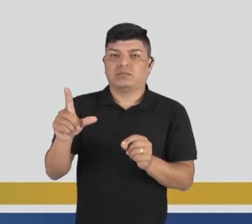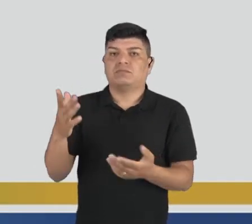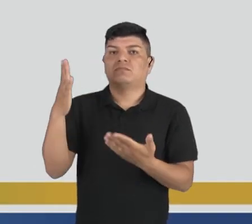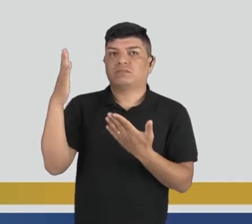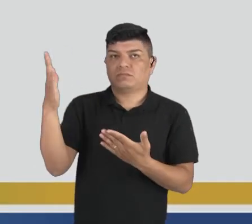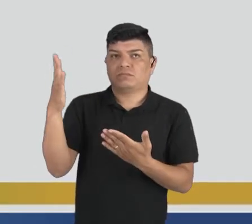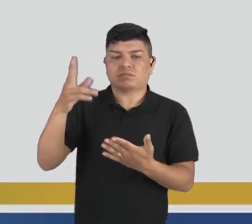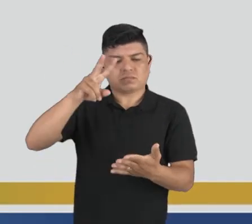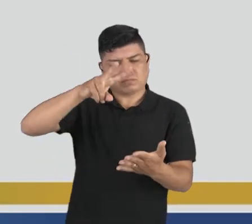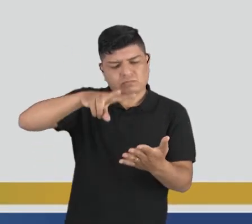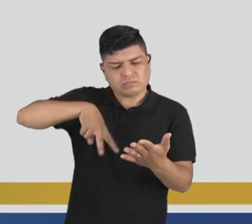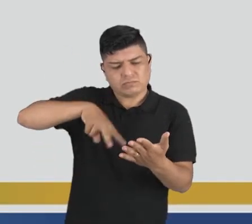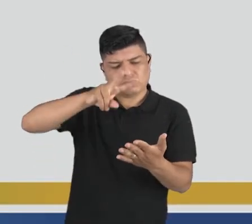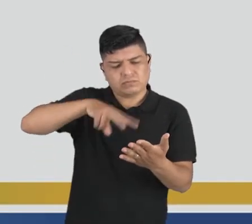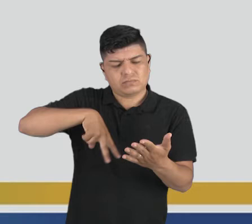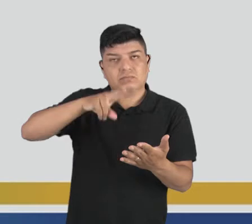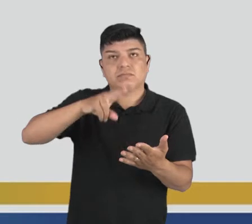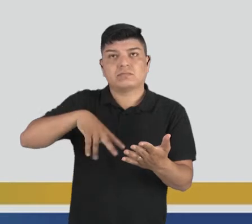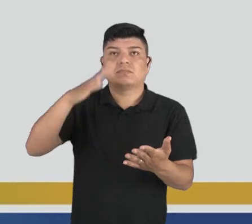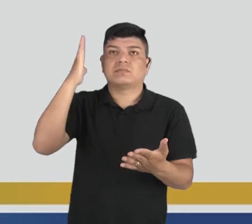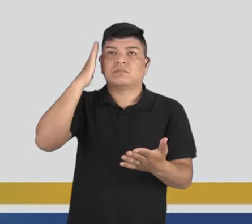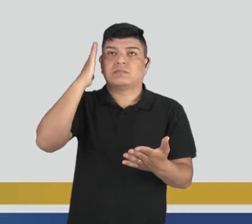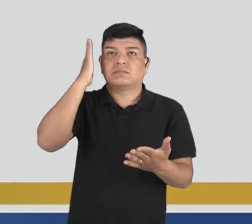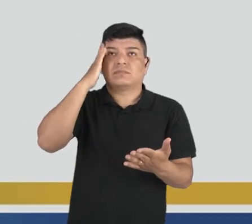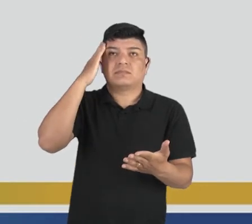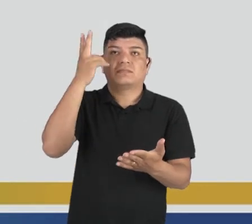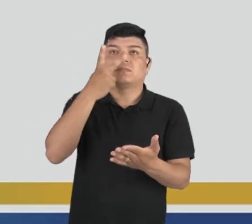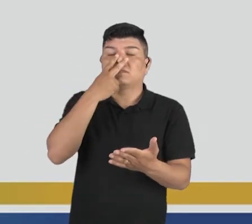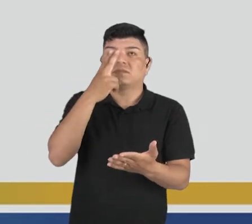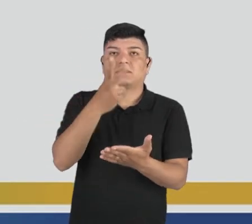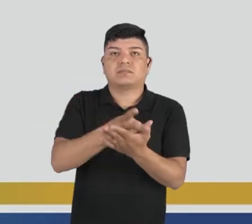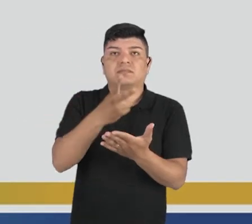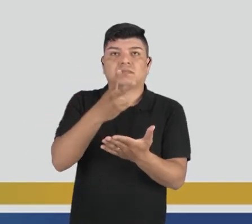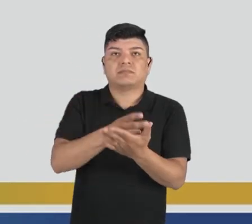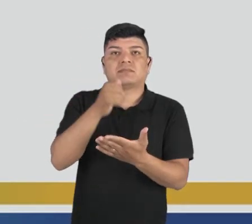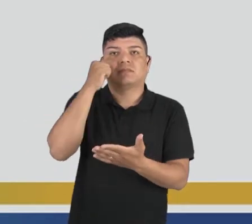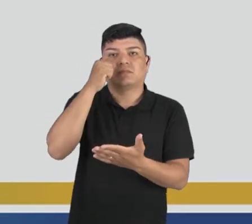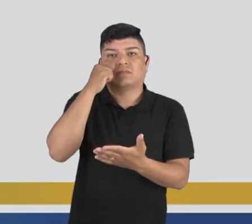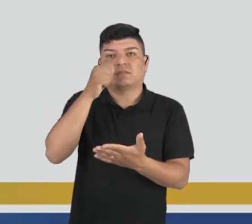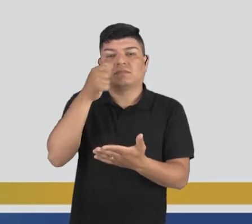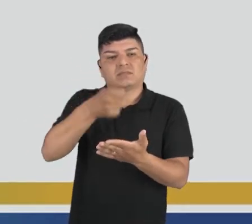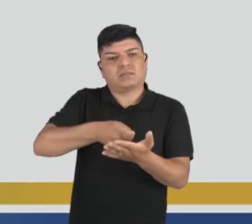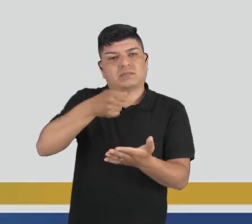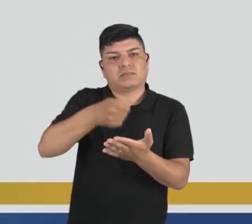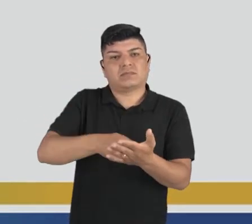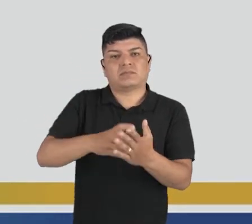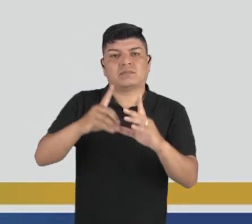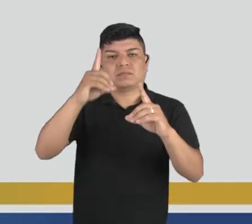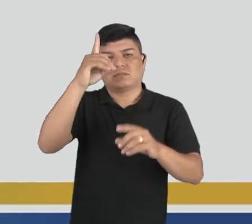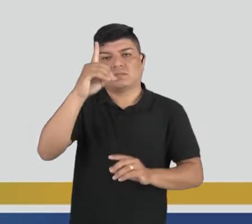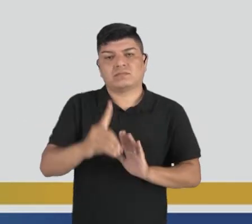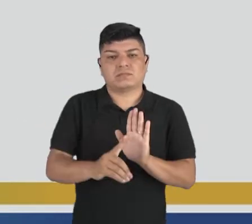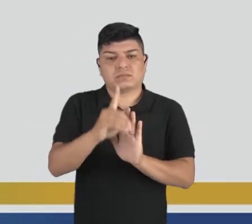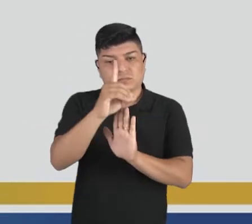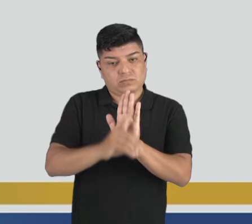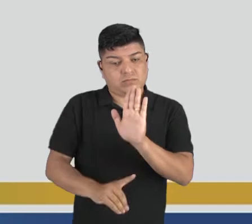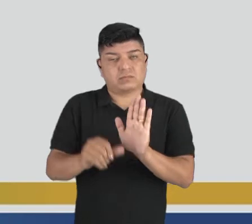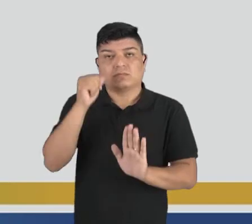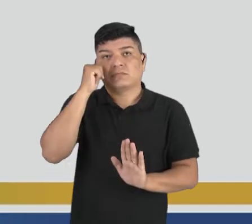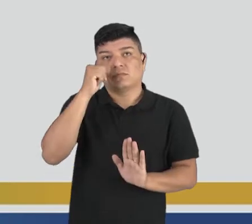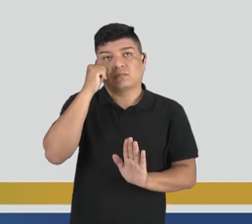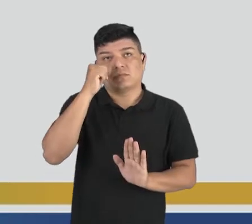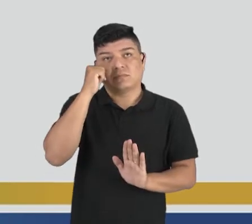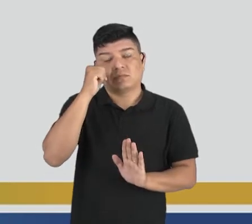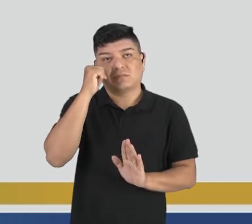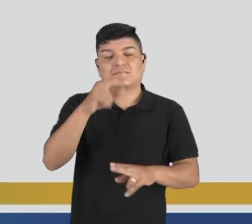né? Para quem lê bastante Mafalda, vê que ela tem essa conotação feminista, de estar sempre defendendo os direitos das mulheres, tá?